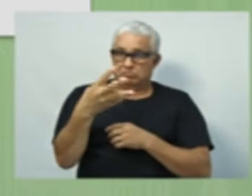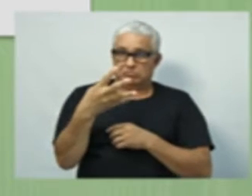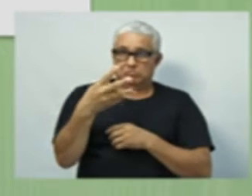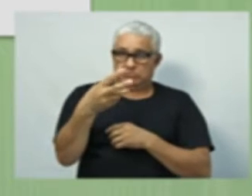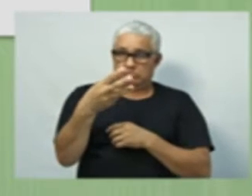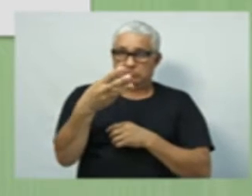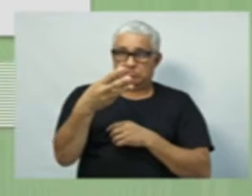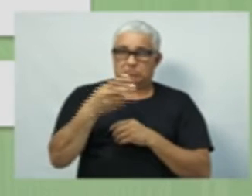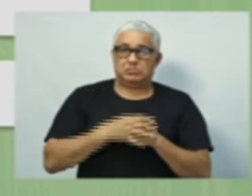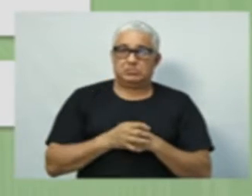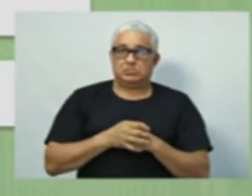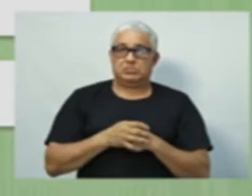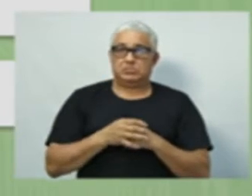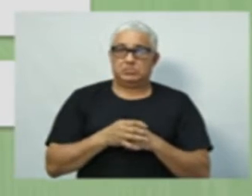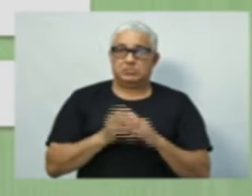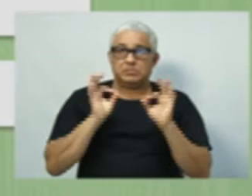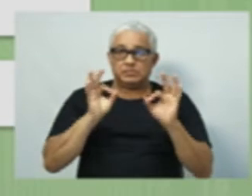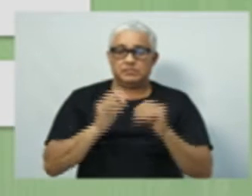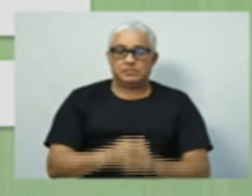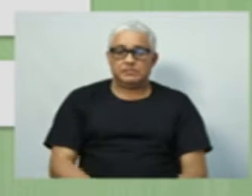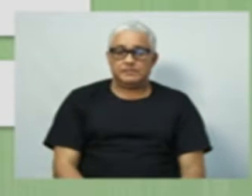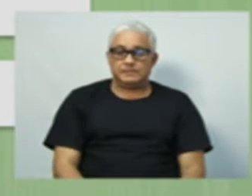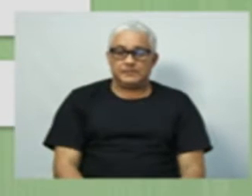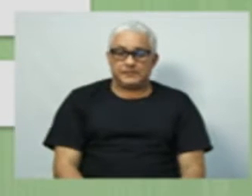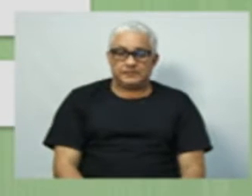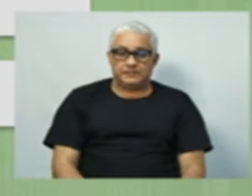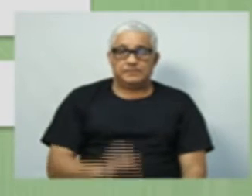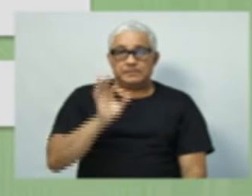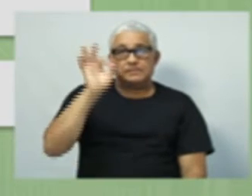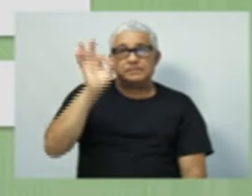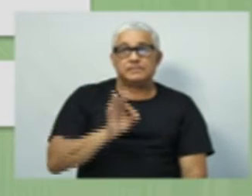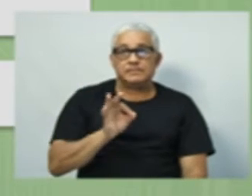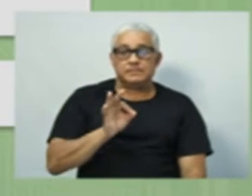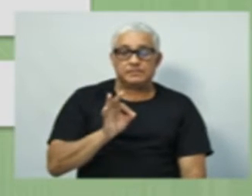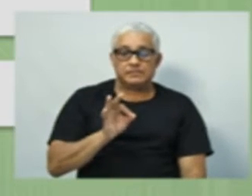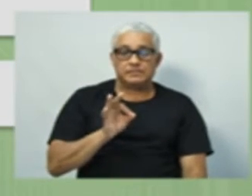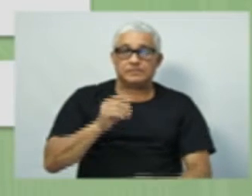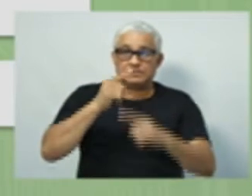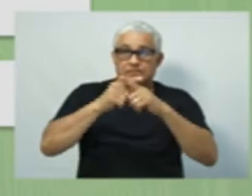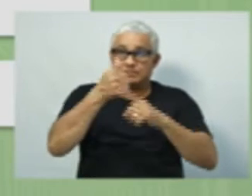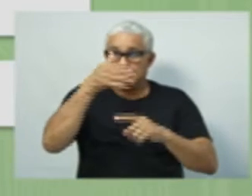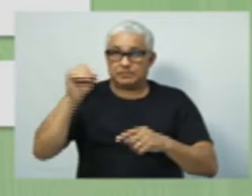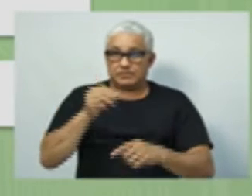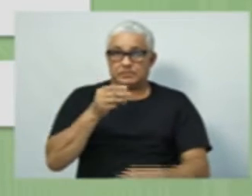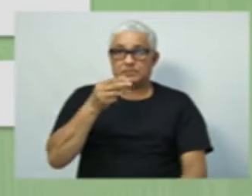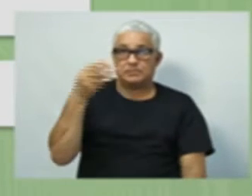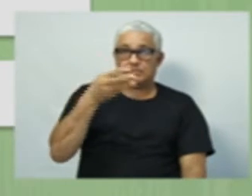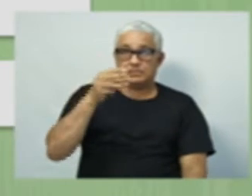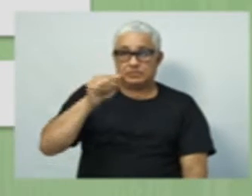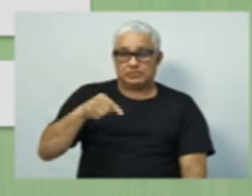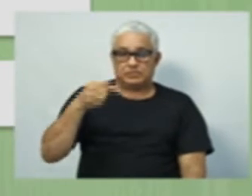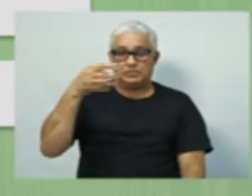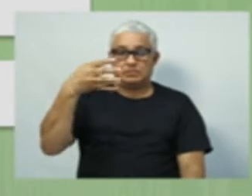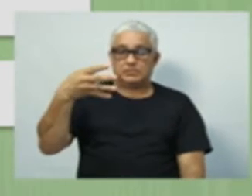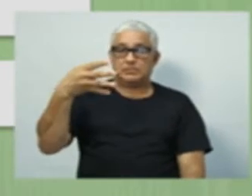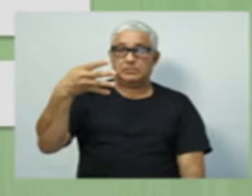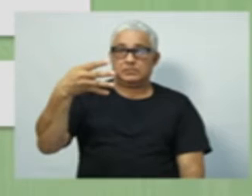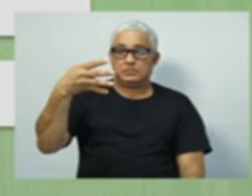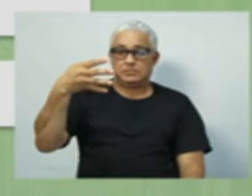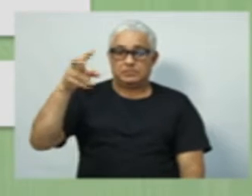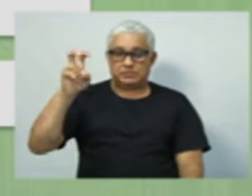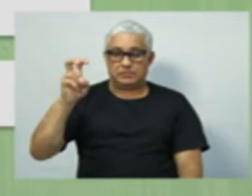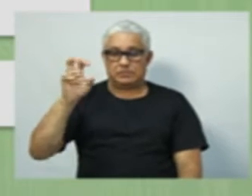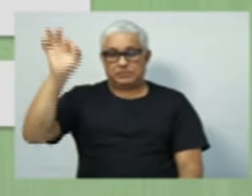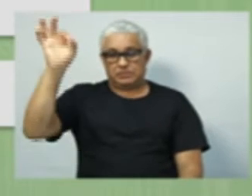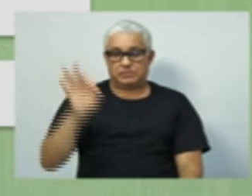jeito correto como aqui é percentual quando me propus em fica 33 bíblias 4488 aqui é